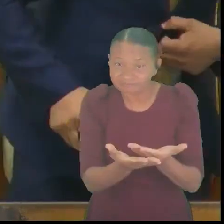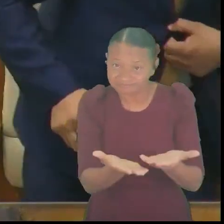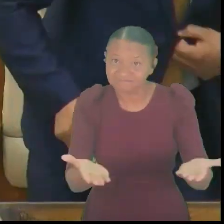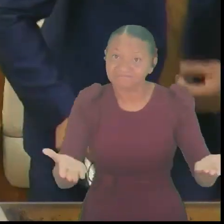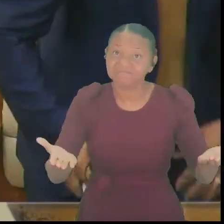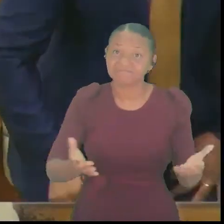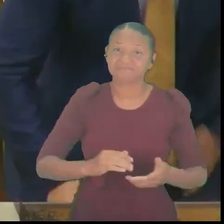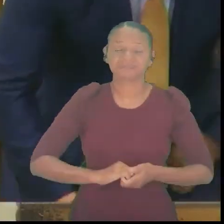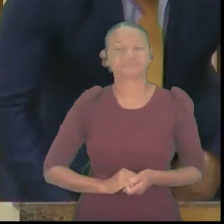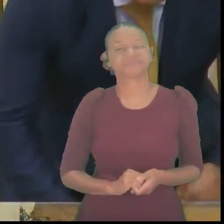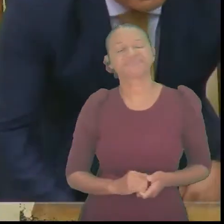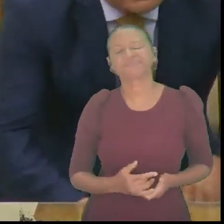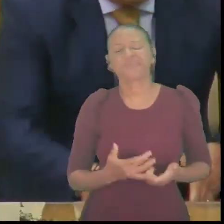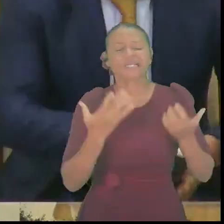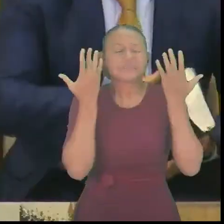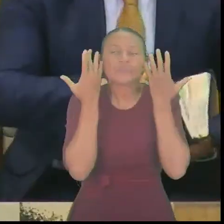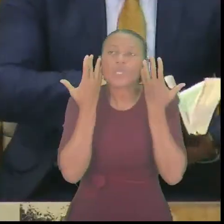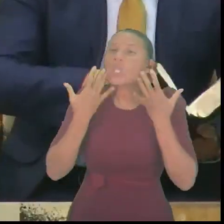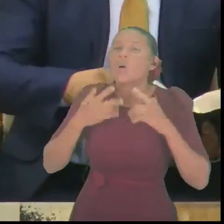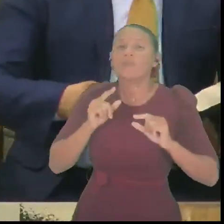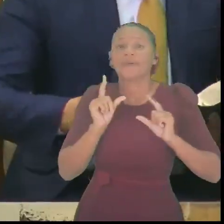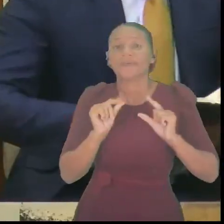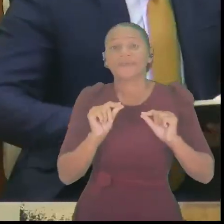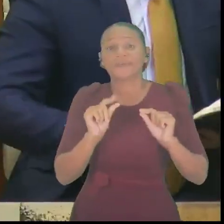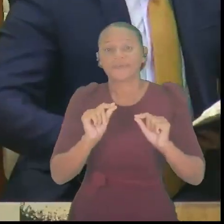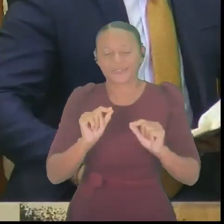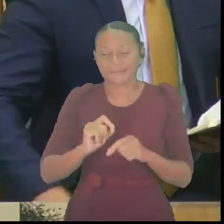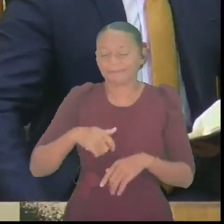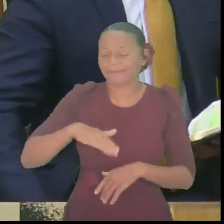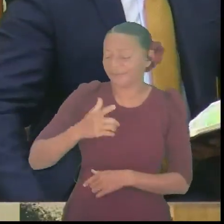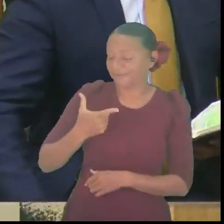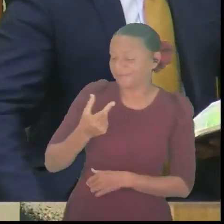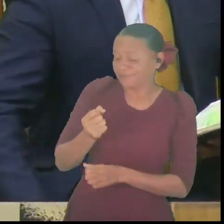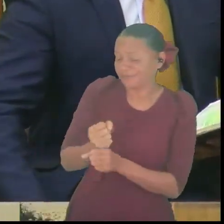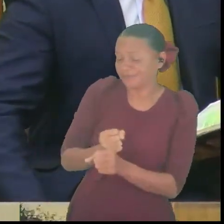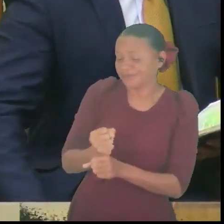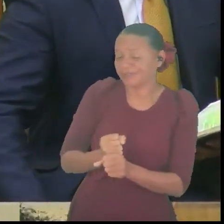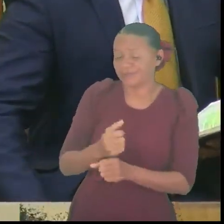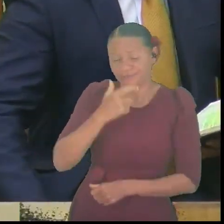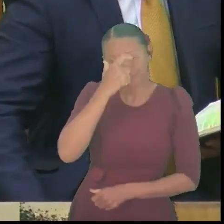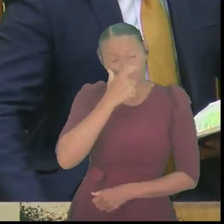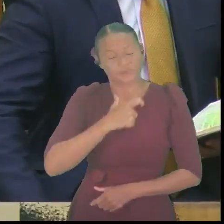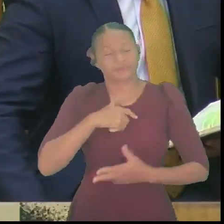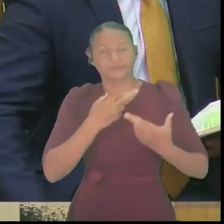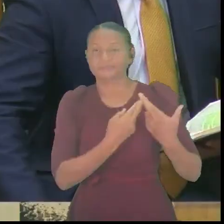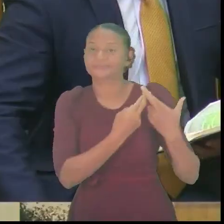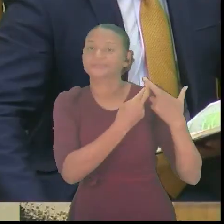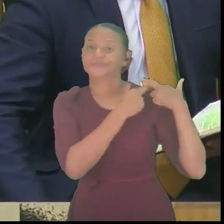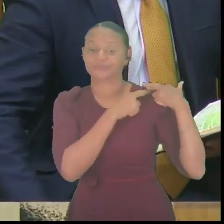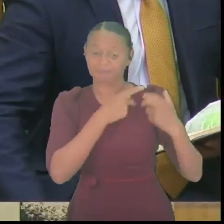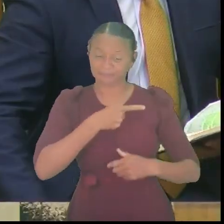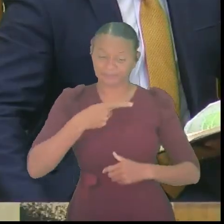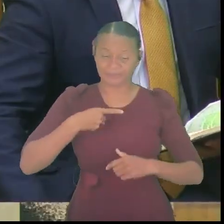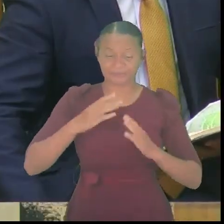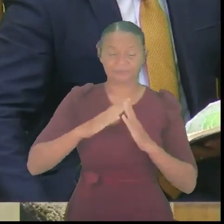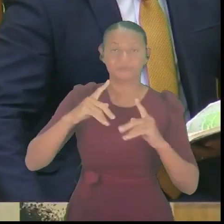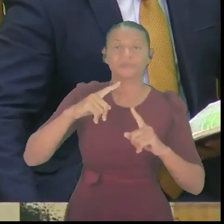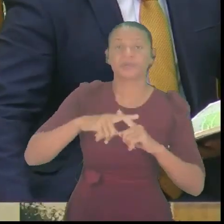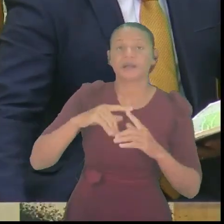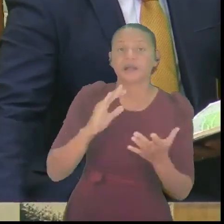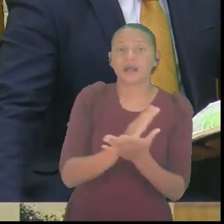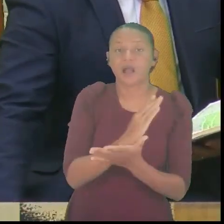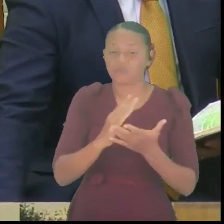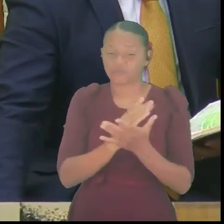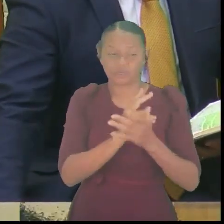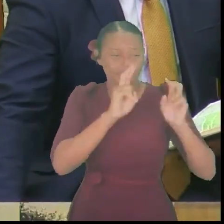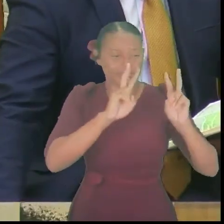assentos. Naturalmente, irmãos, que depois de mais de 20 anos dirigindo igreja, eu entendo que alguns tipos de